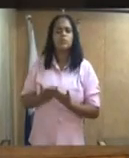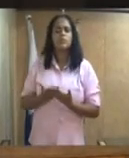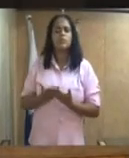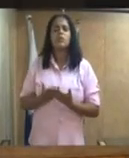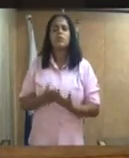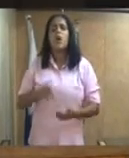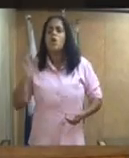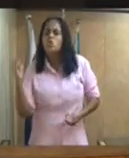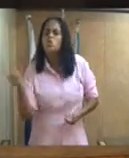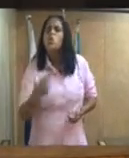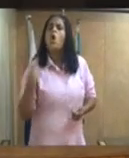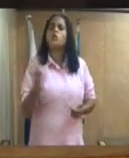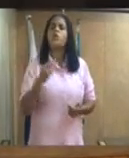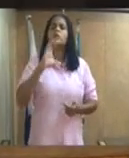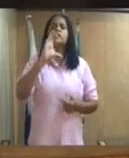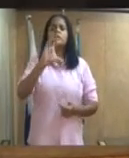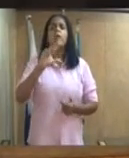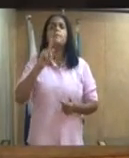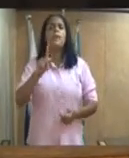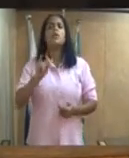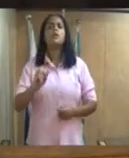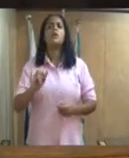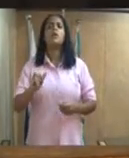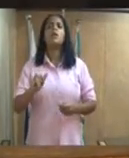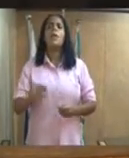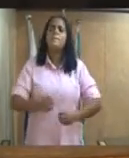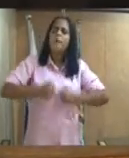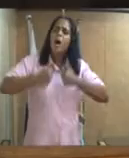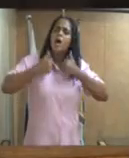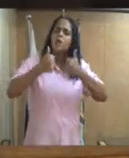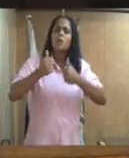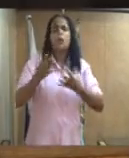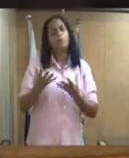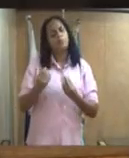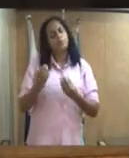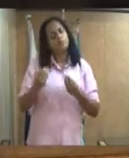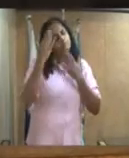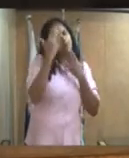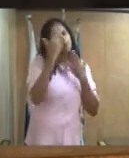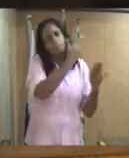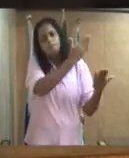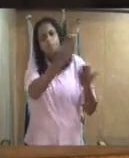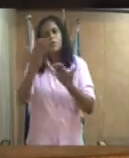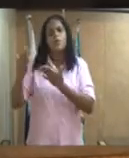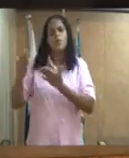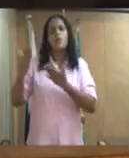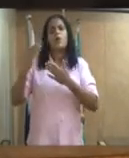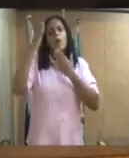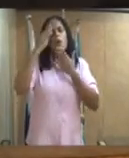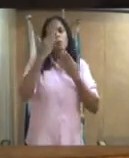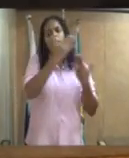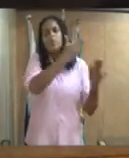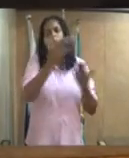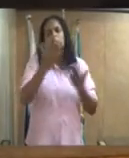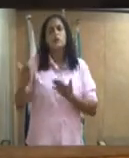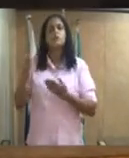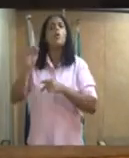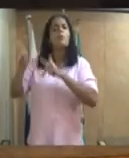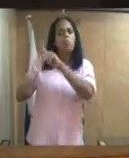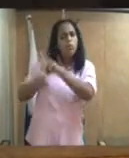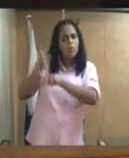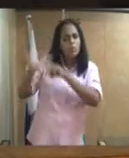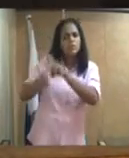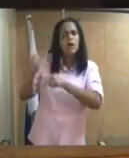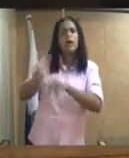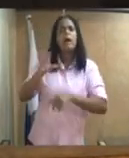vamos conduzir essa CPI da melhor forma. Deixo aqui meu muito obrigado, e obrigado a todos, obrigado aos moradores daqui de